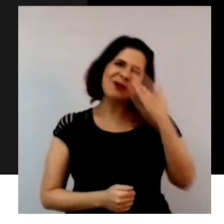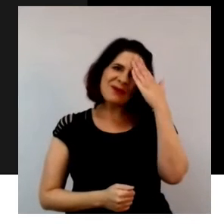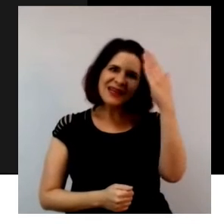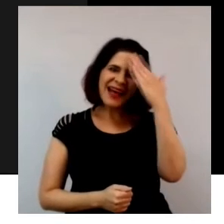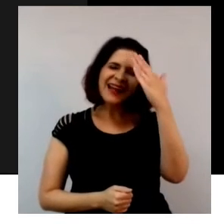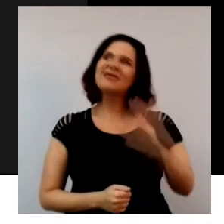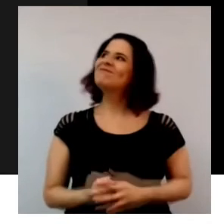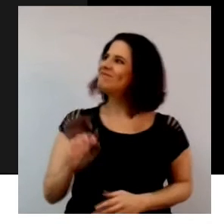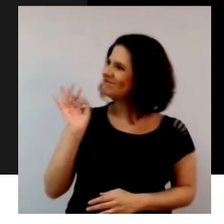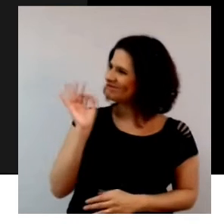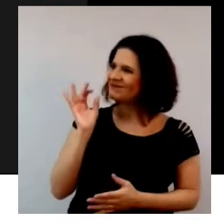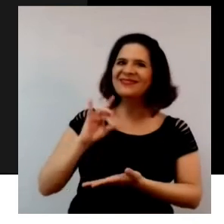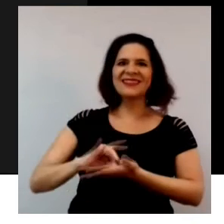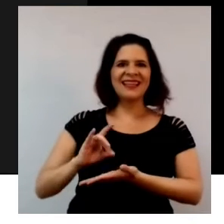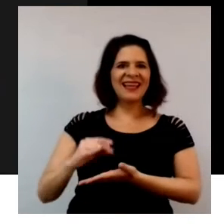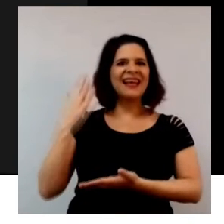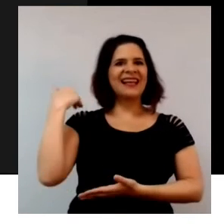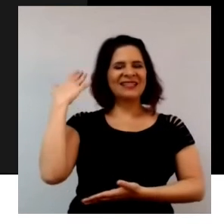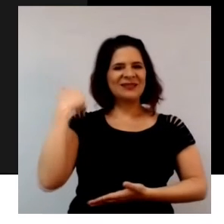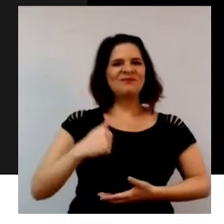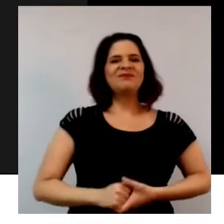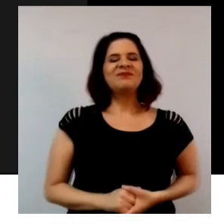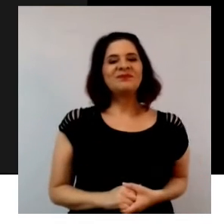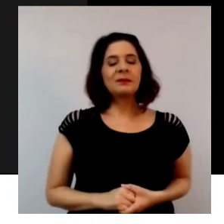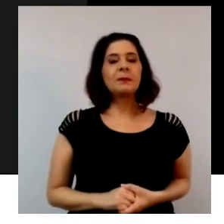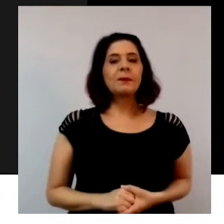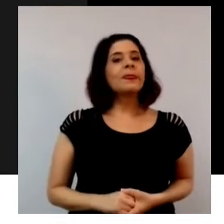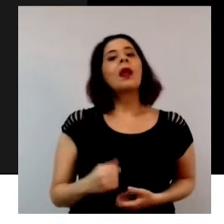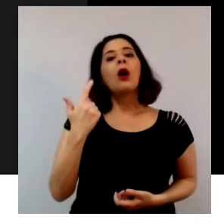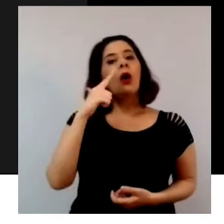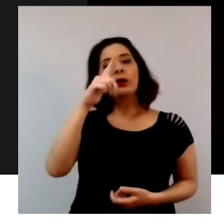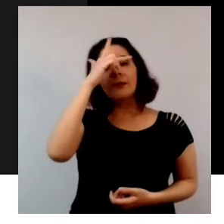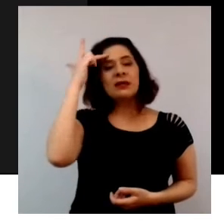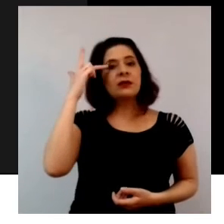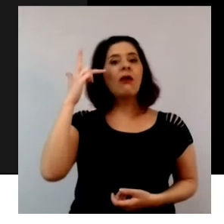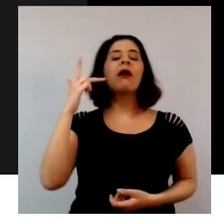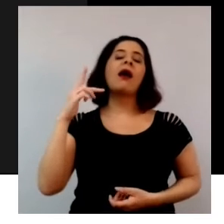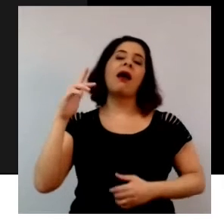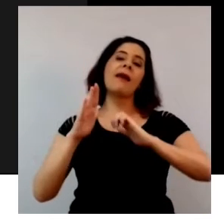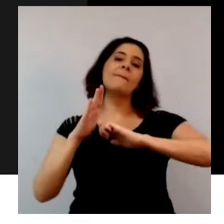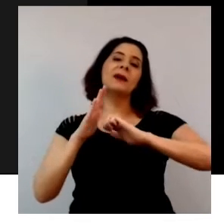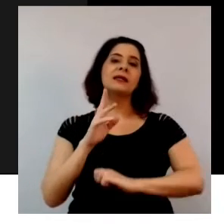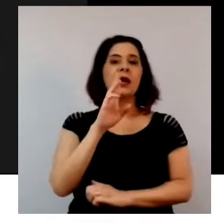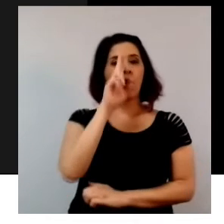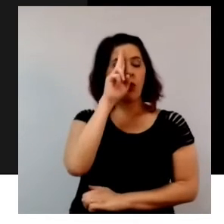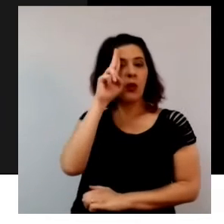outro convidado, diretamente do Uber, né, é o Pedro